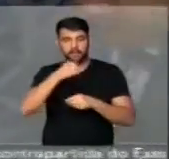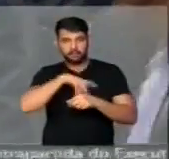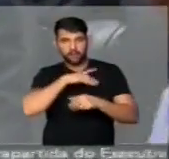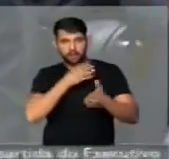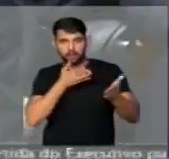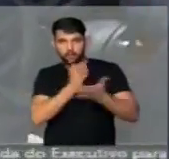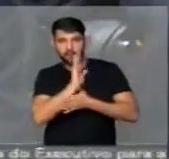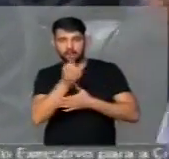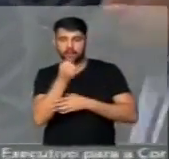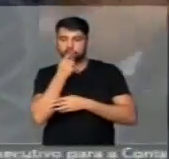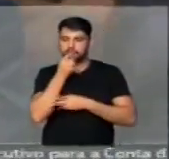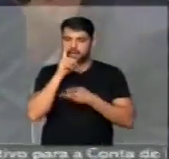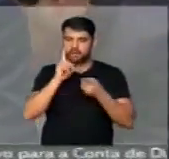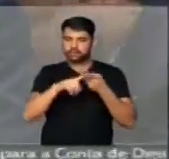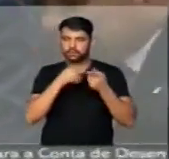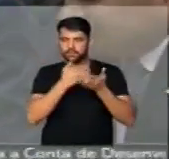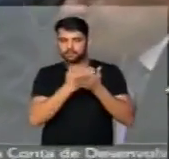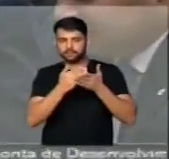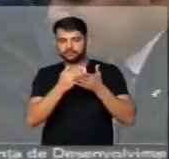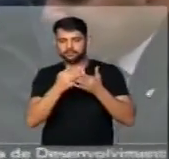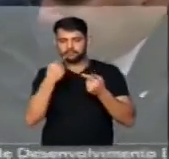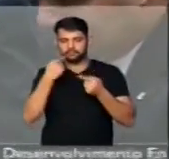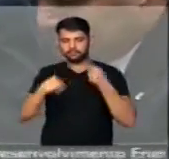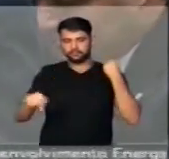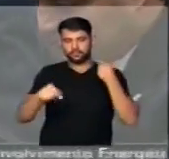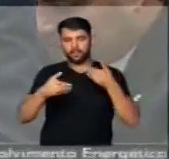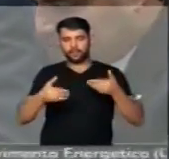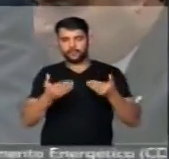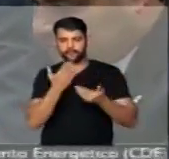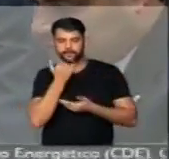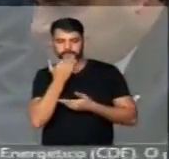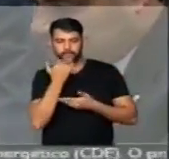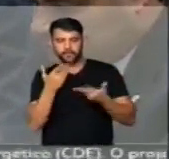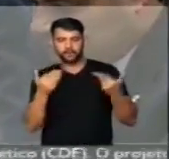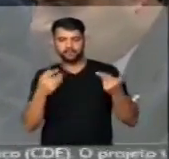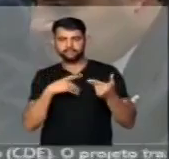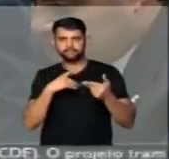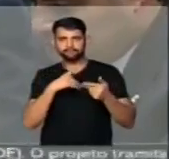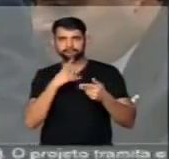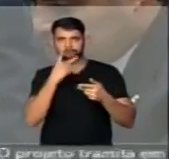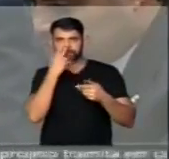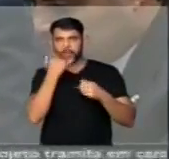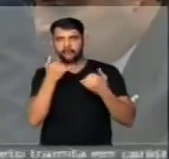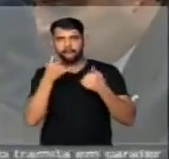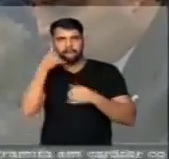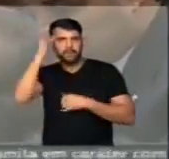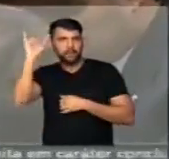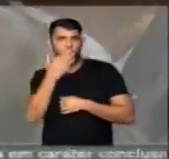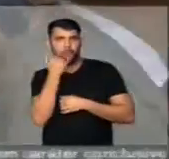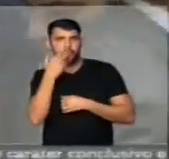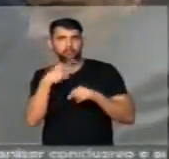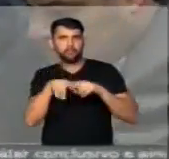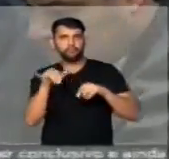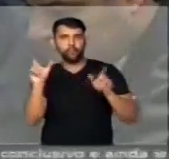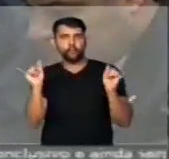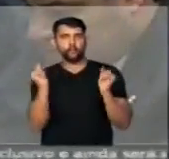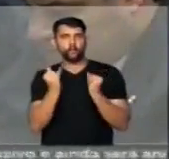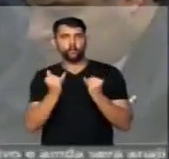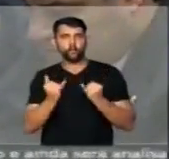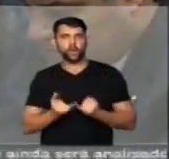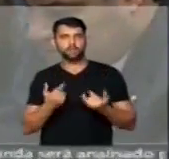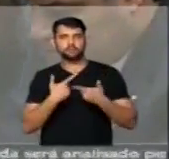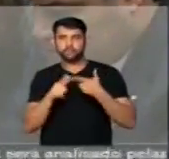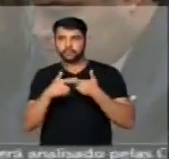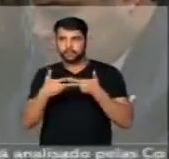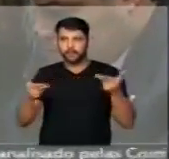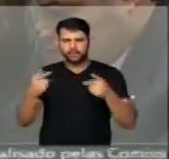para aprovar medicamentos que inibem a alimentação para emagrecer e outros tantos